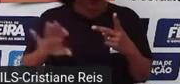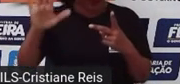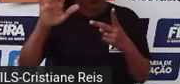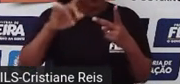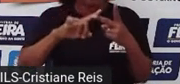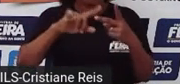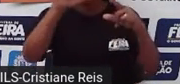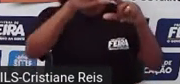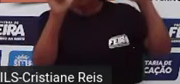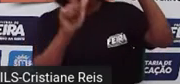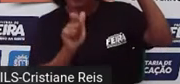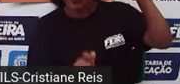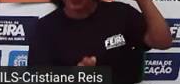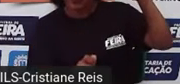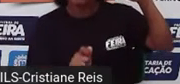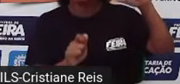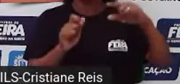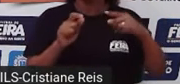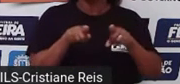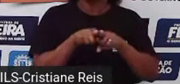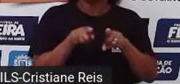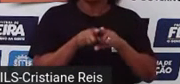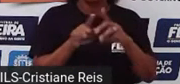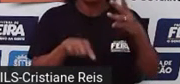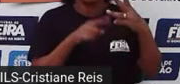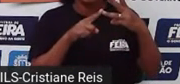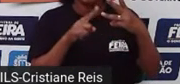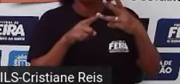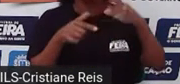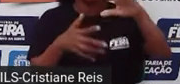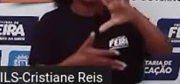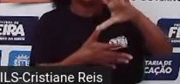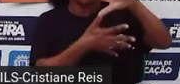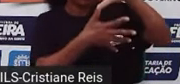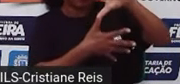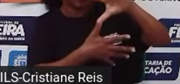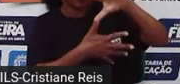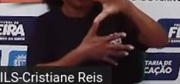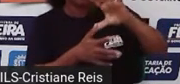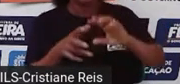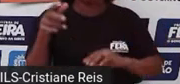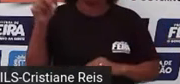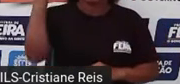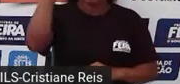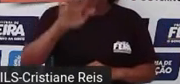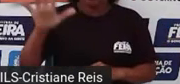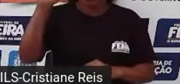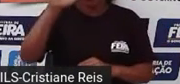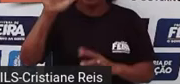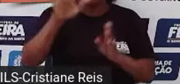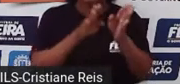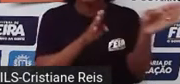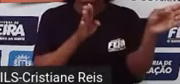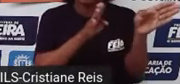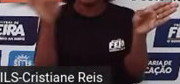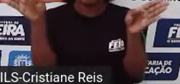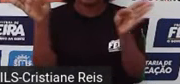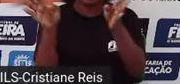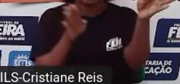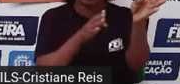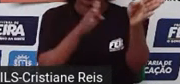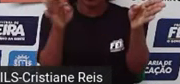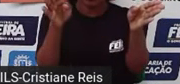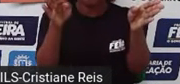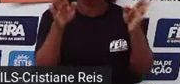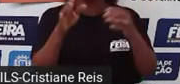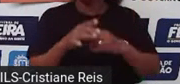Africano e aqui do ladinho que não dá para ver o continente americano né ele mais precisamente ligado ao Canadá né